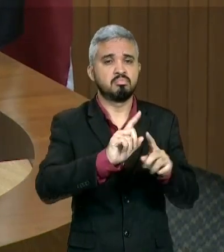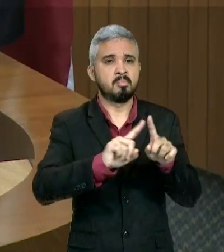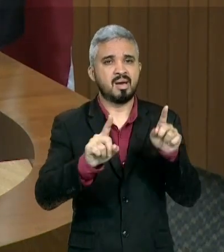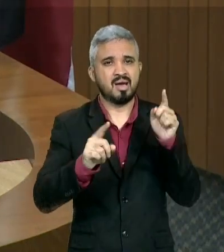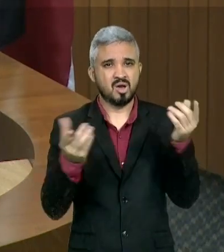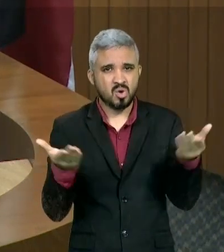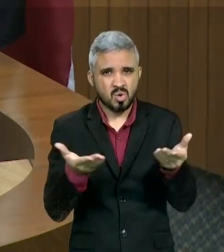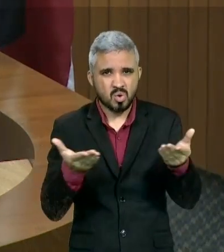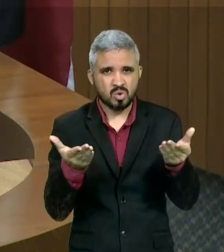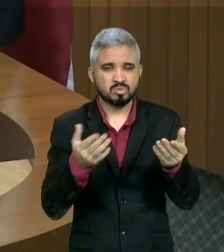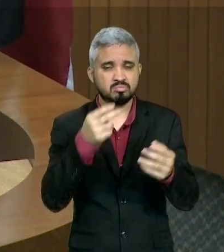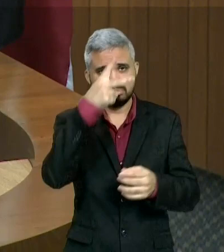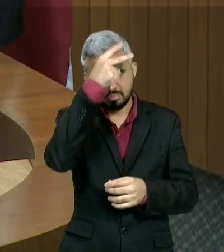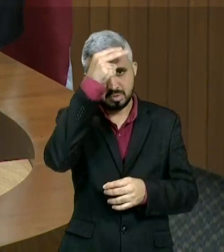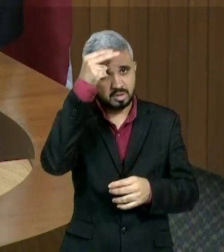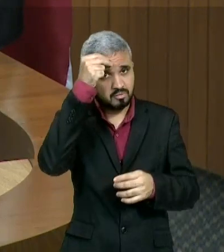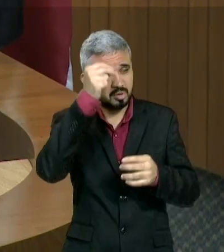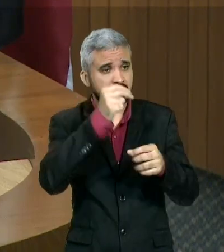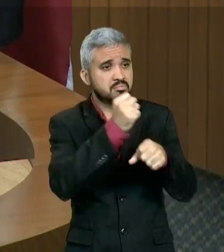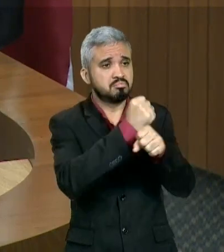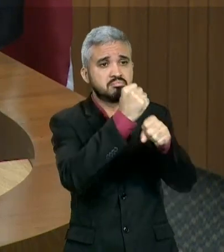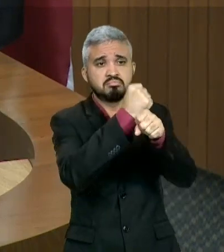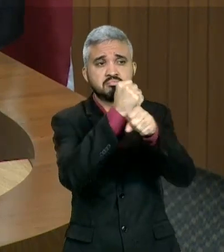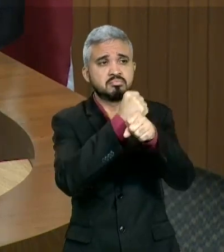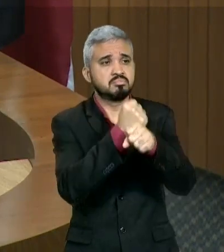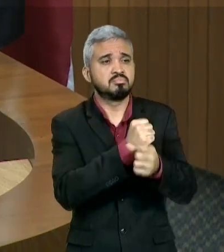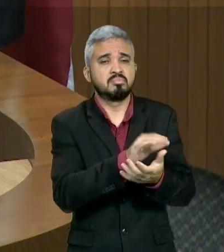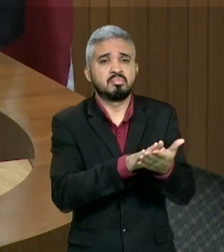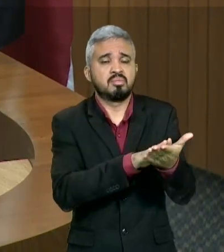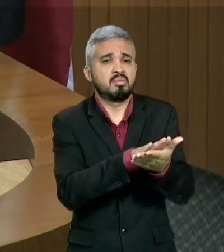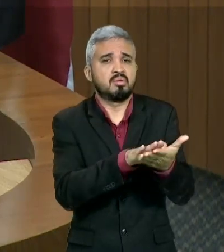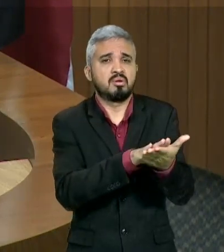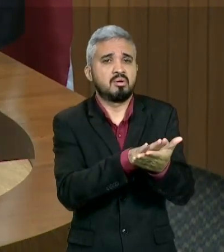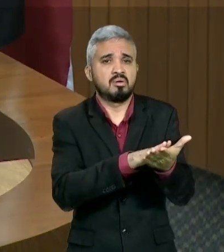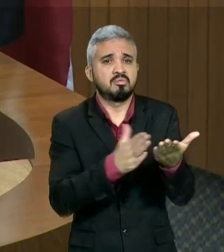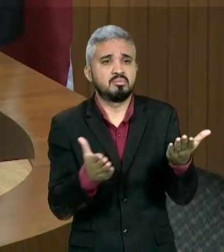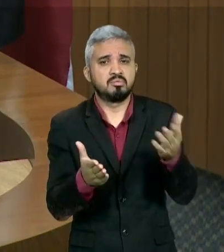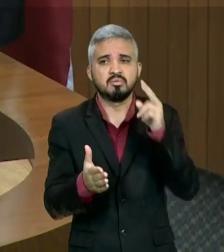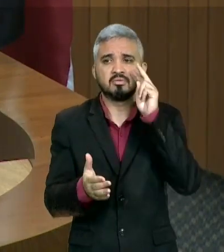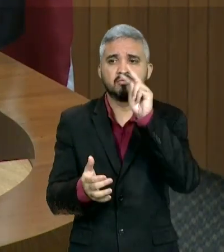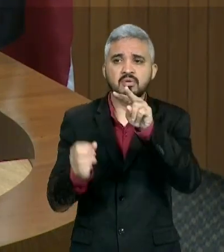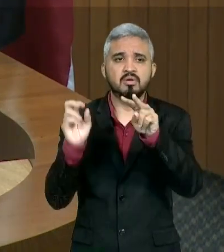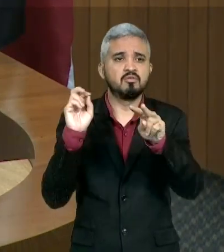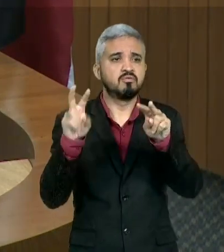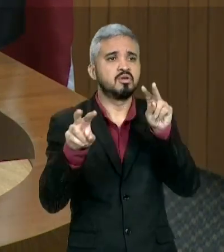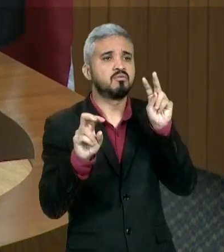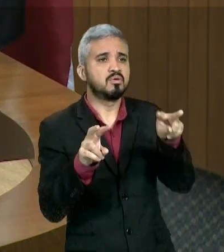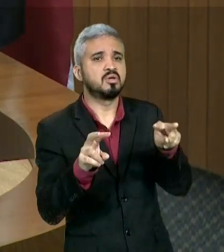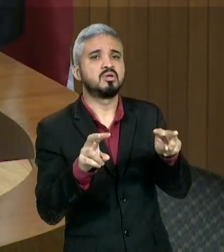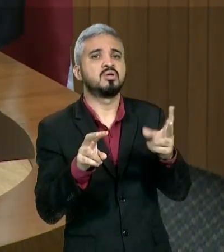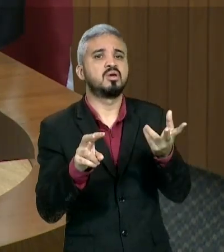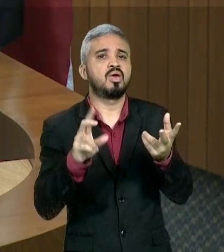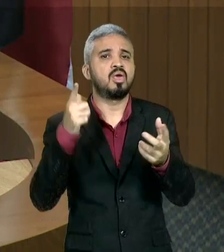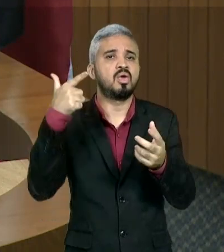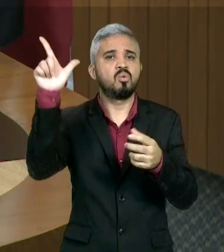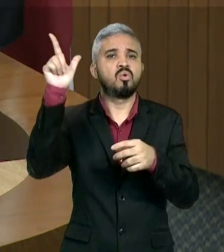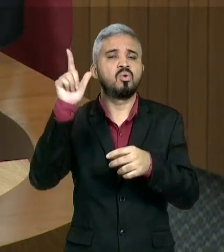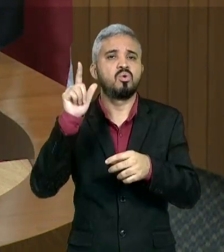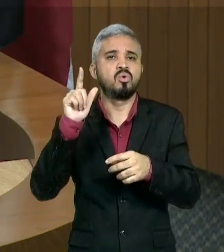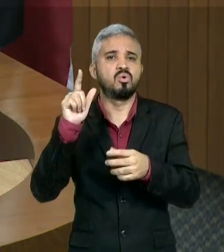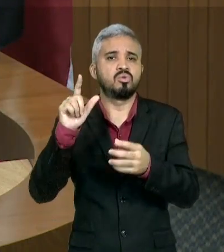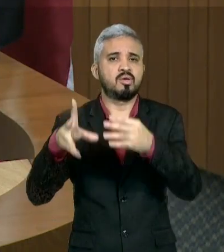município recebe em investimentos. A gente vê investimento na cidade, mas dinheiro de fora, dinheiro de emenda, dinheiro